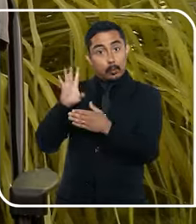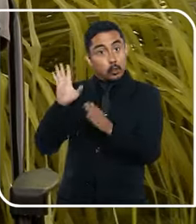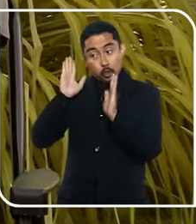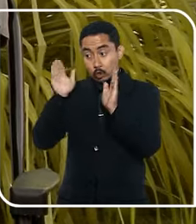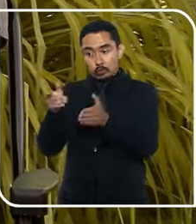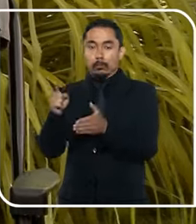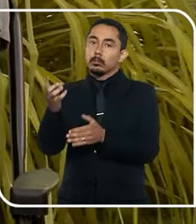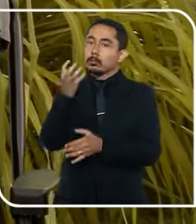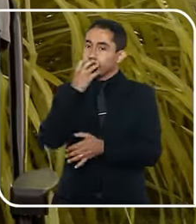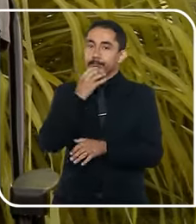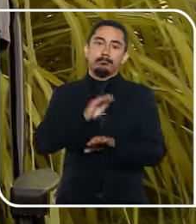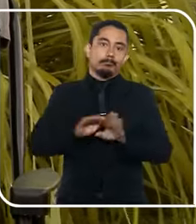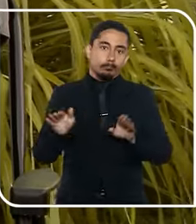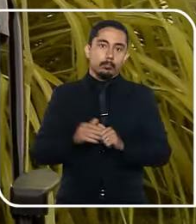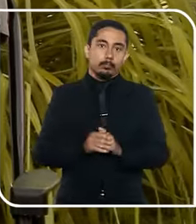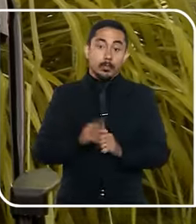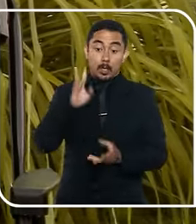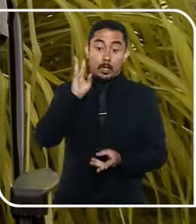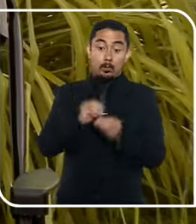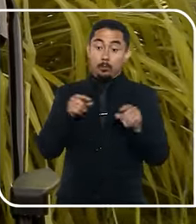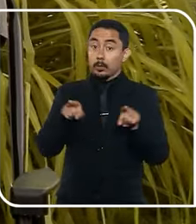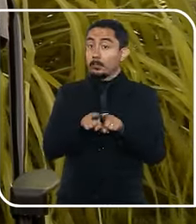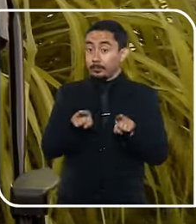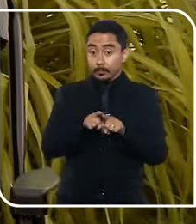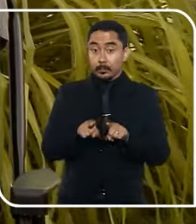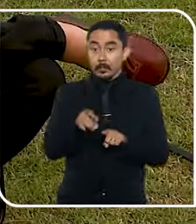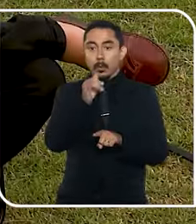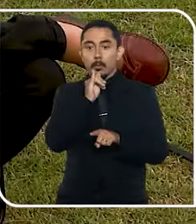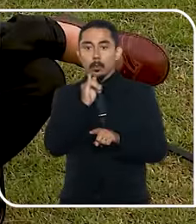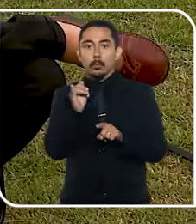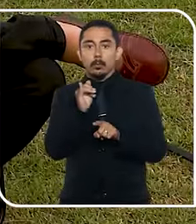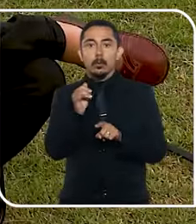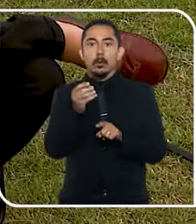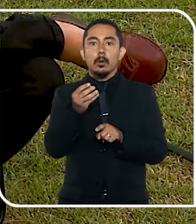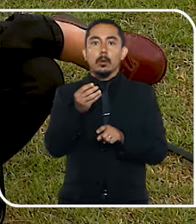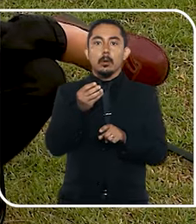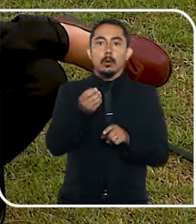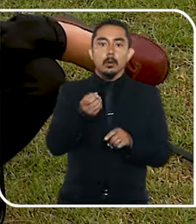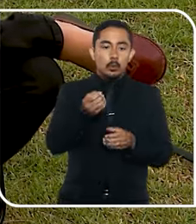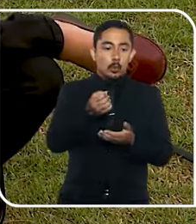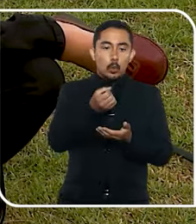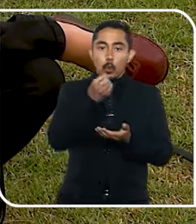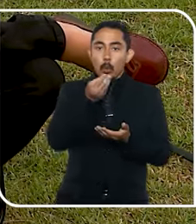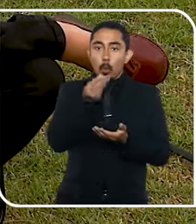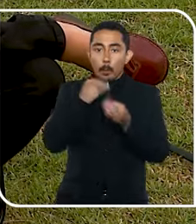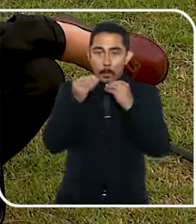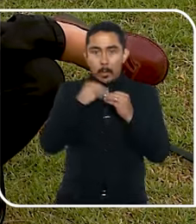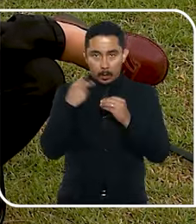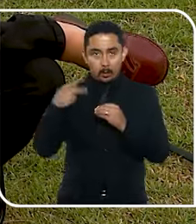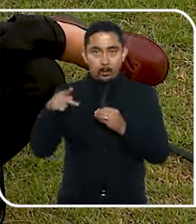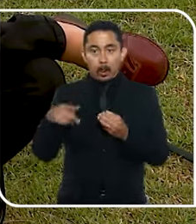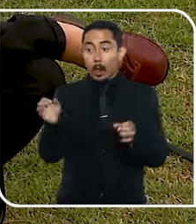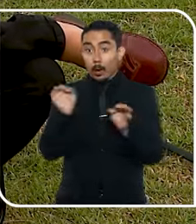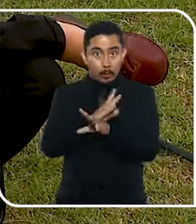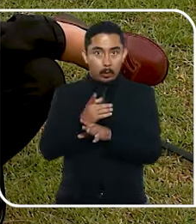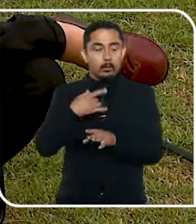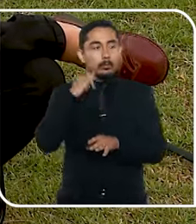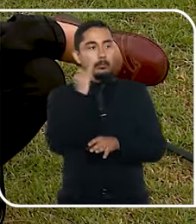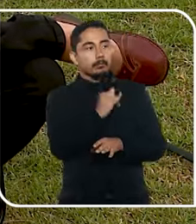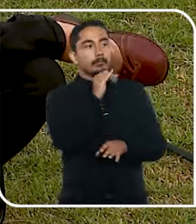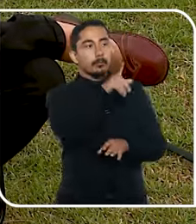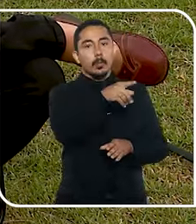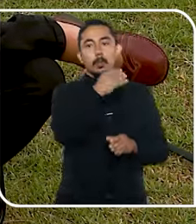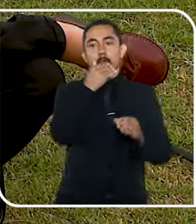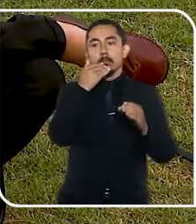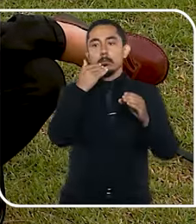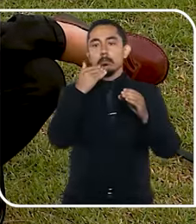assunto. E é bem resumida a conversa. É do tipo, acabou a ração, vou comprar. Custou... Aí eu mando a nota e